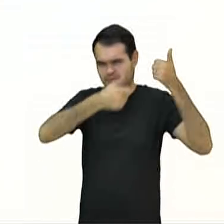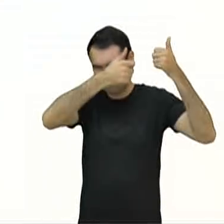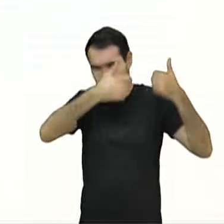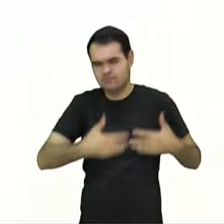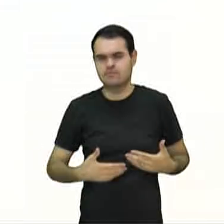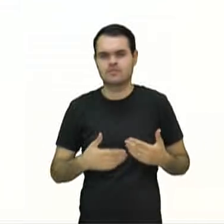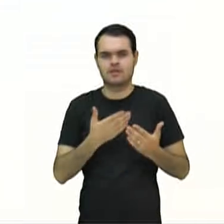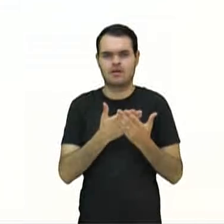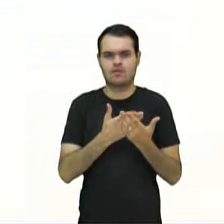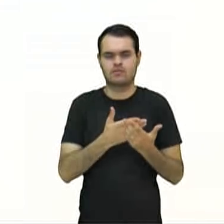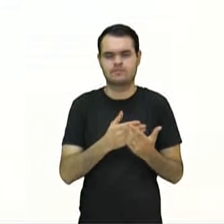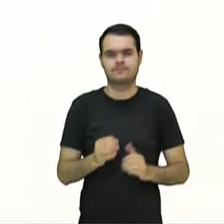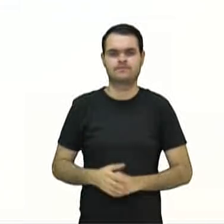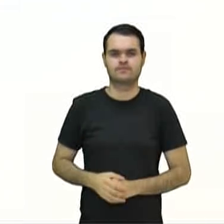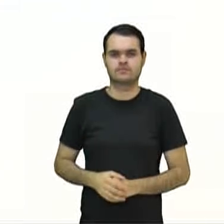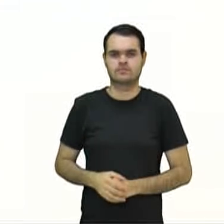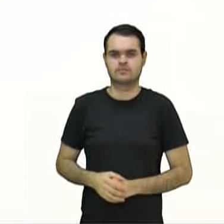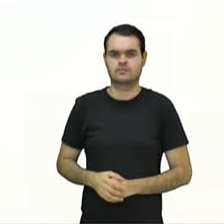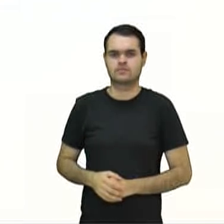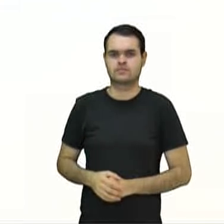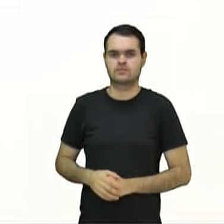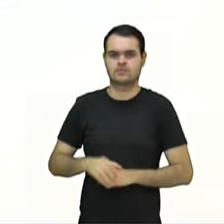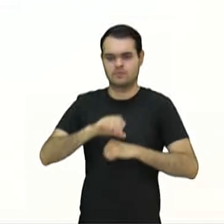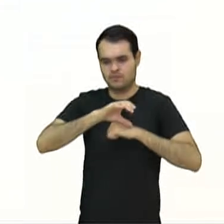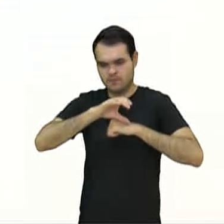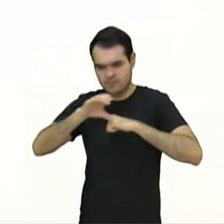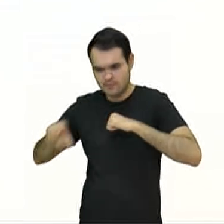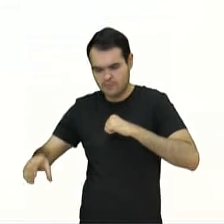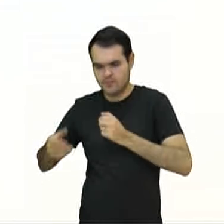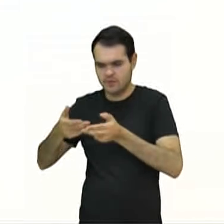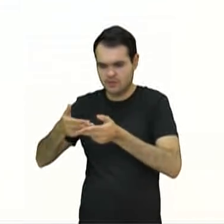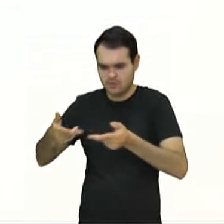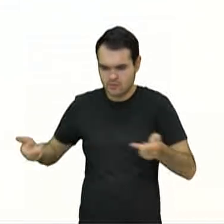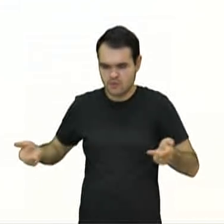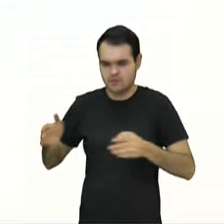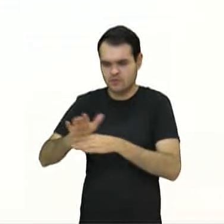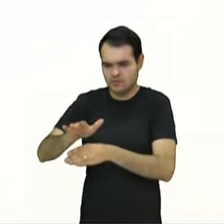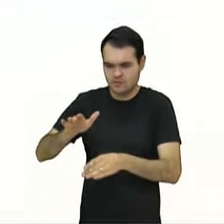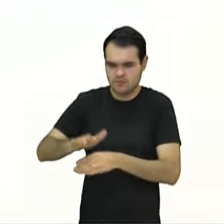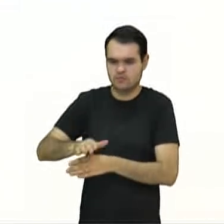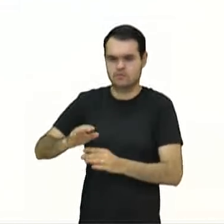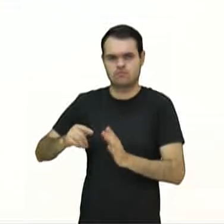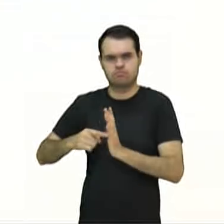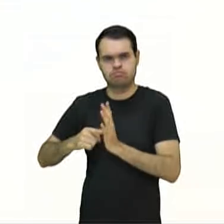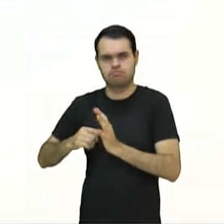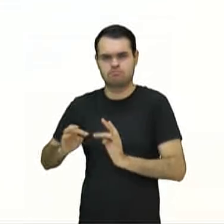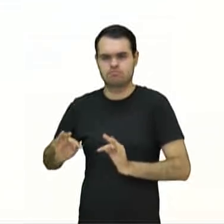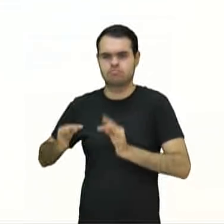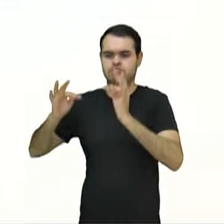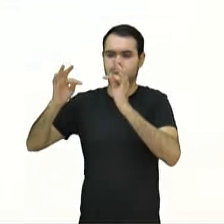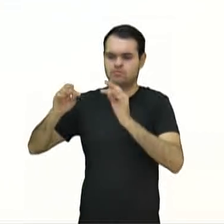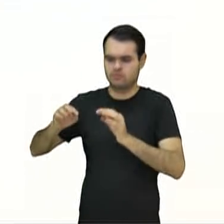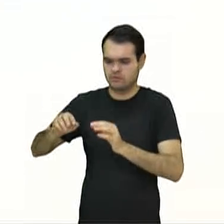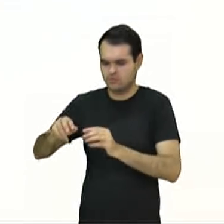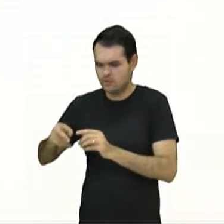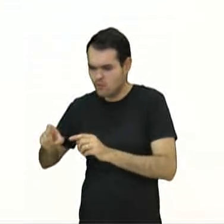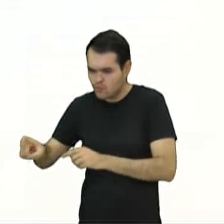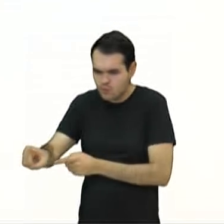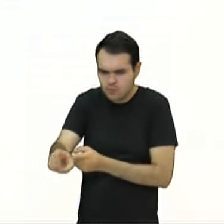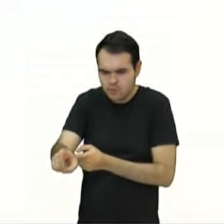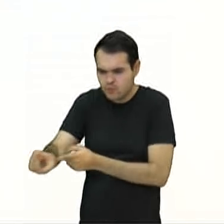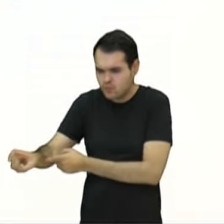aula, com o uso de insumos defensivos, a mecanização, a correção dos solos